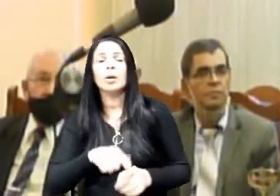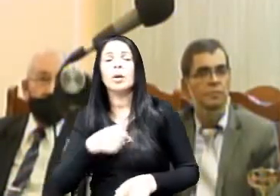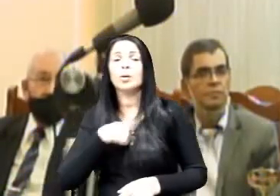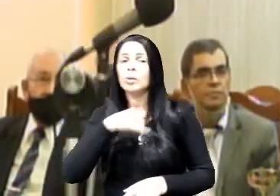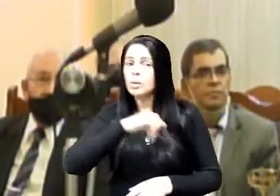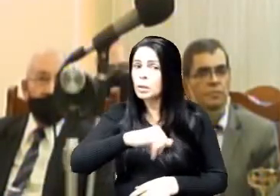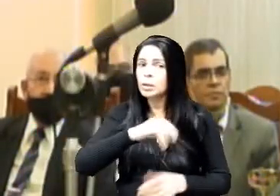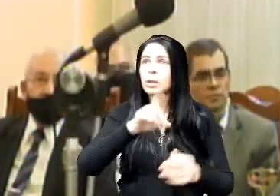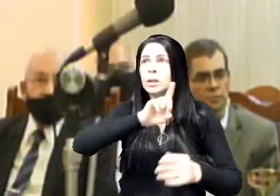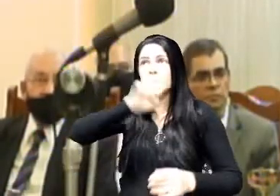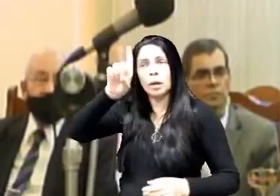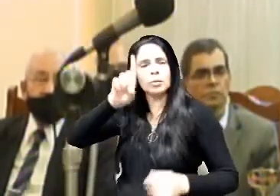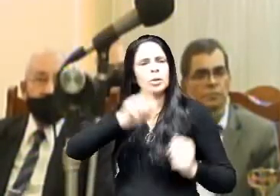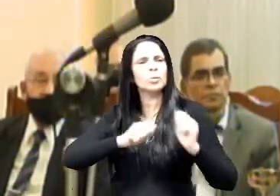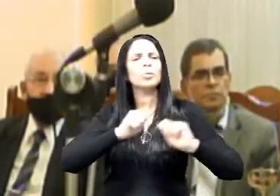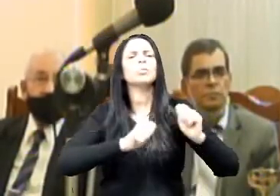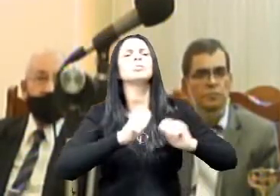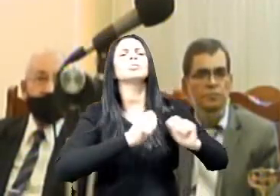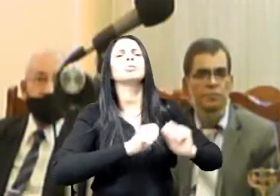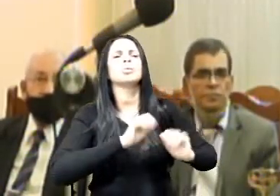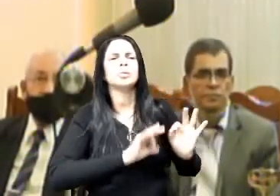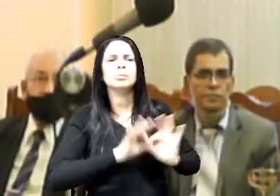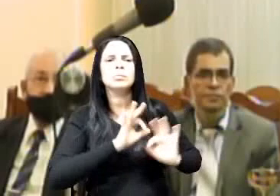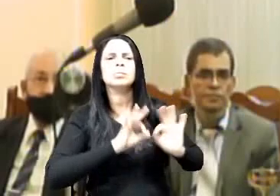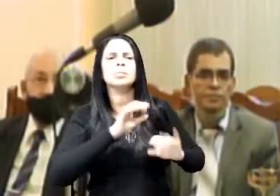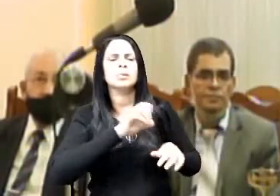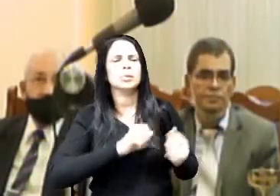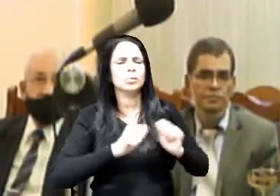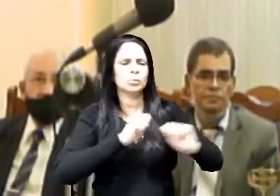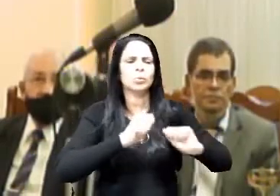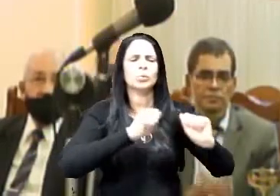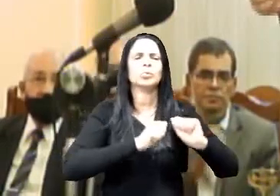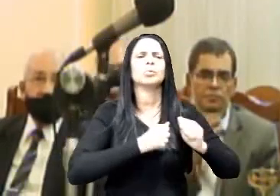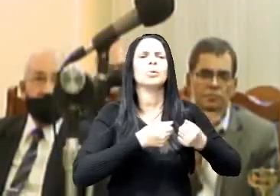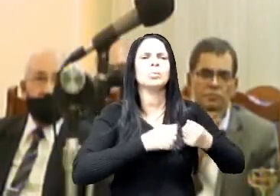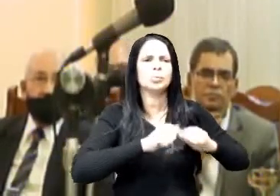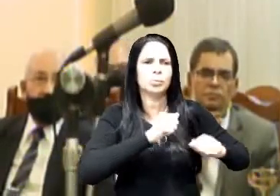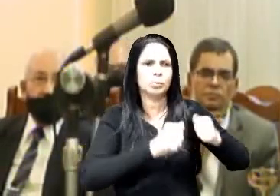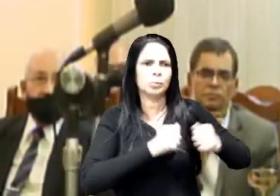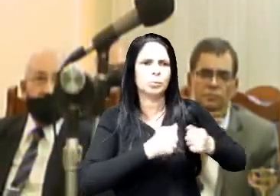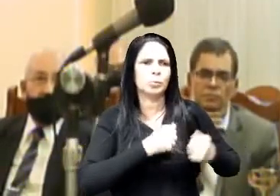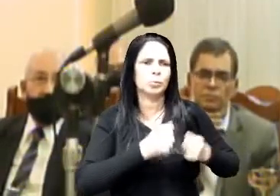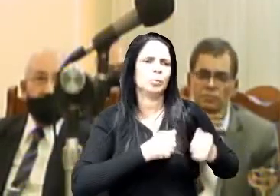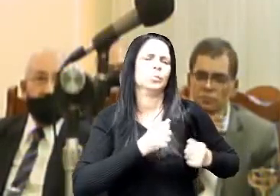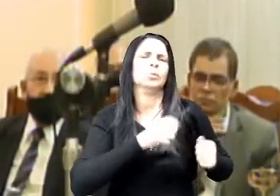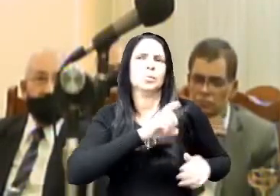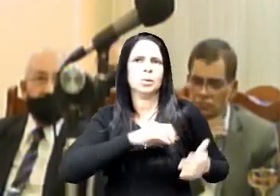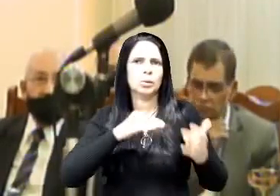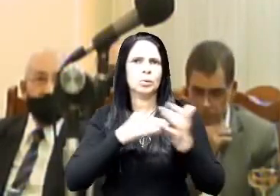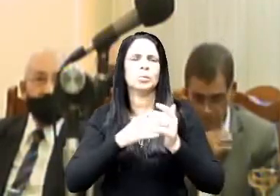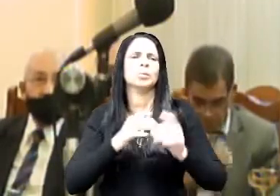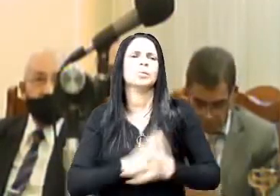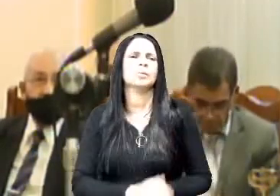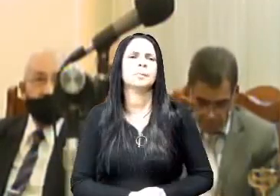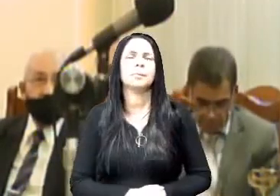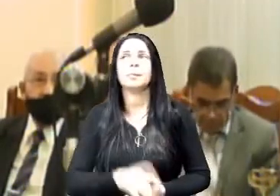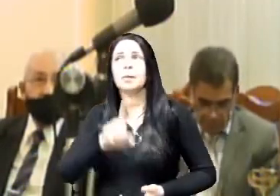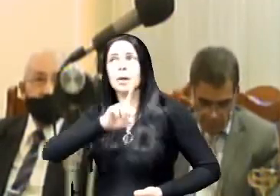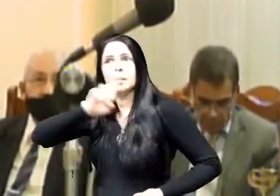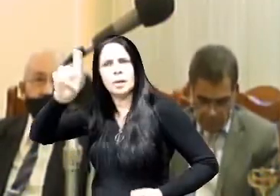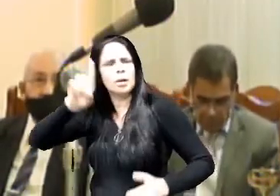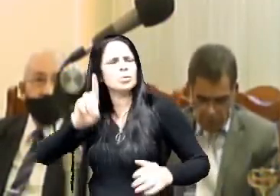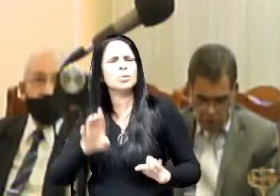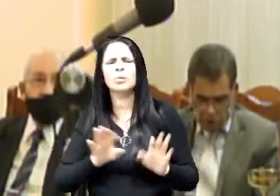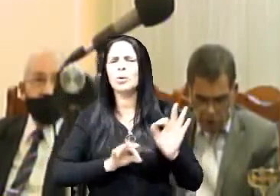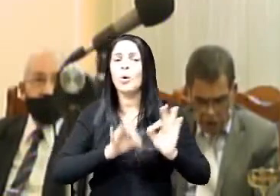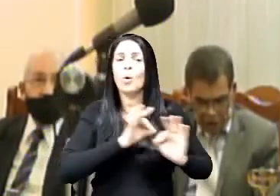no controle de tudo. Ele controla tudo, terra, céu, mar, porta,